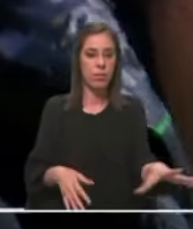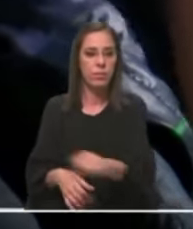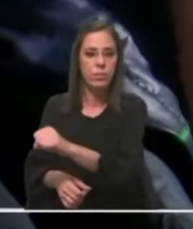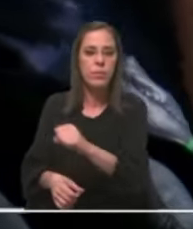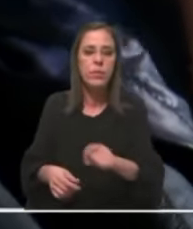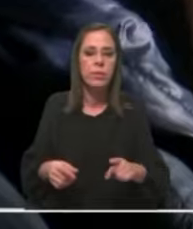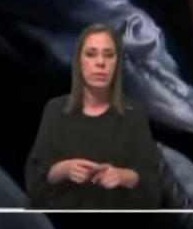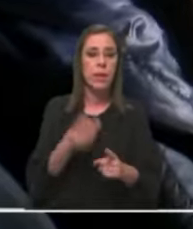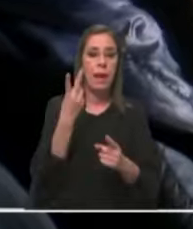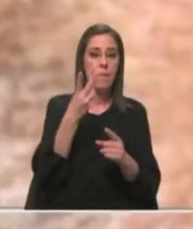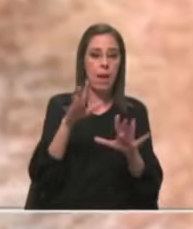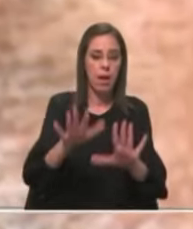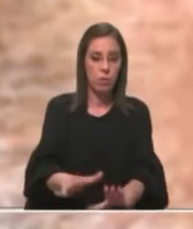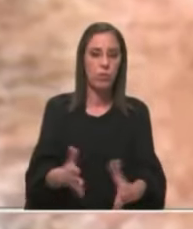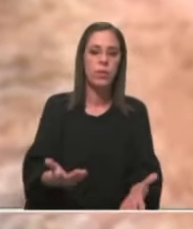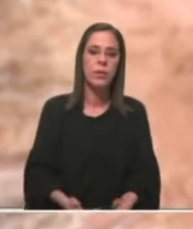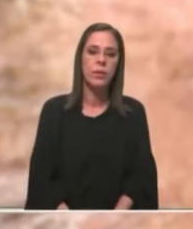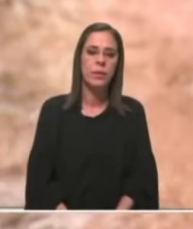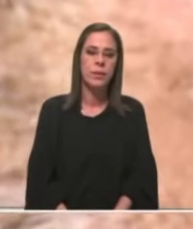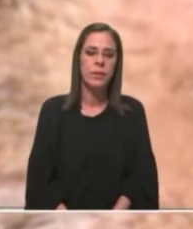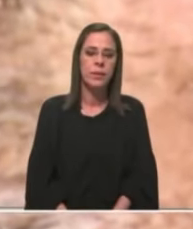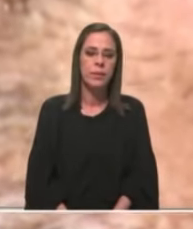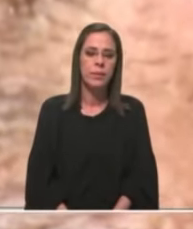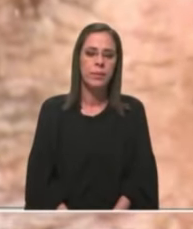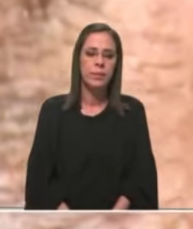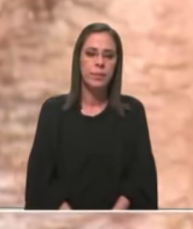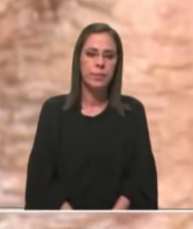amarram com as duas mãos.